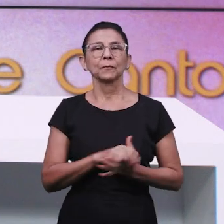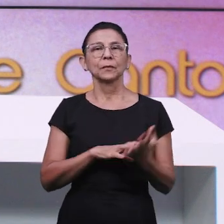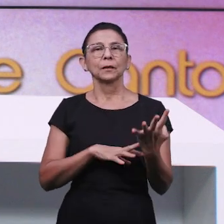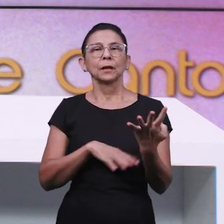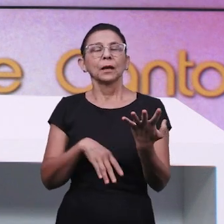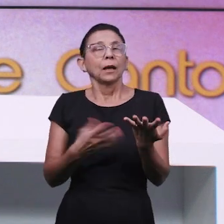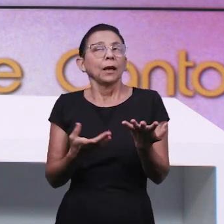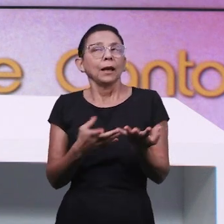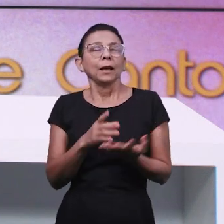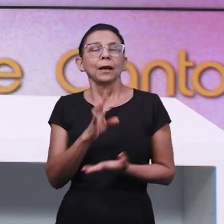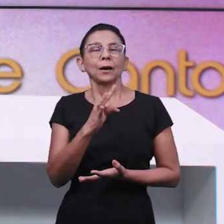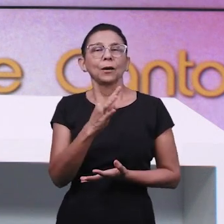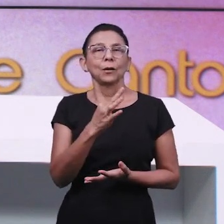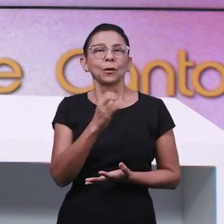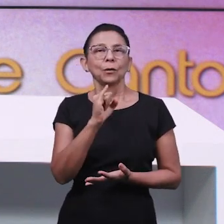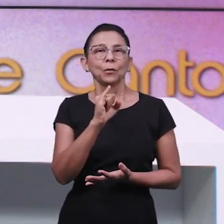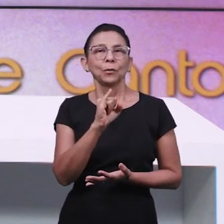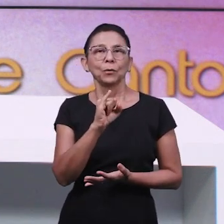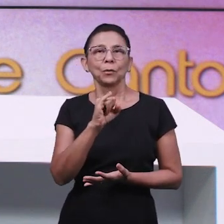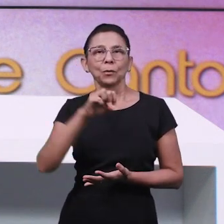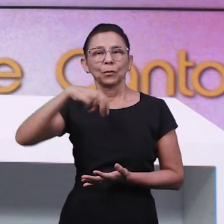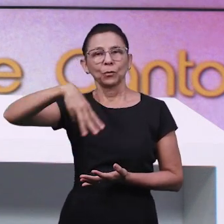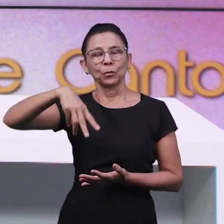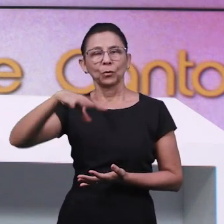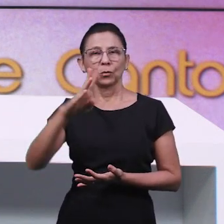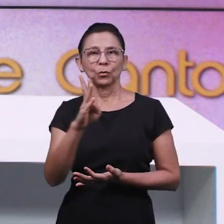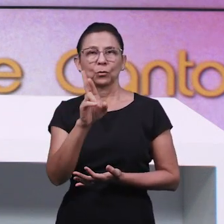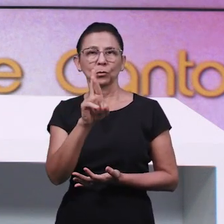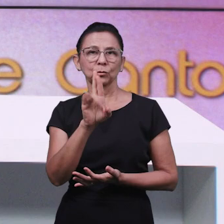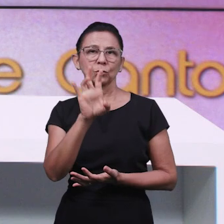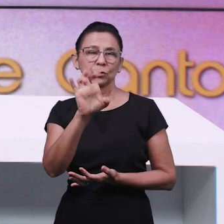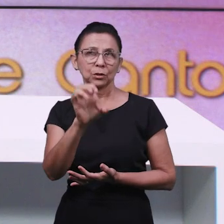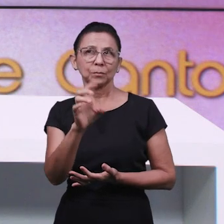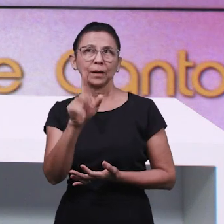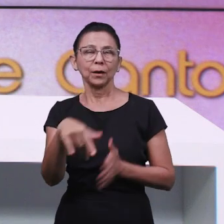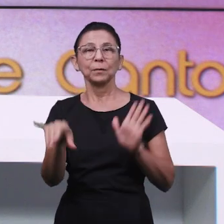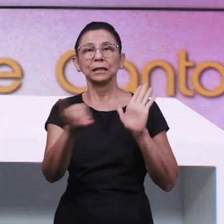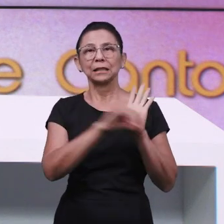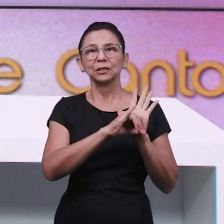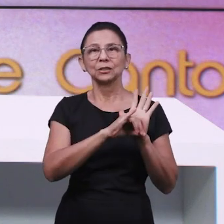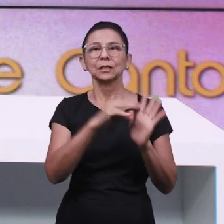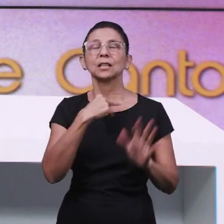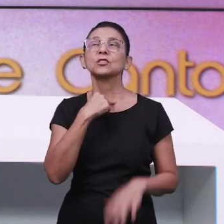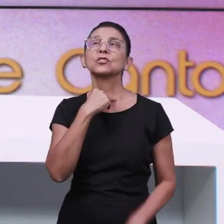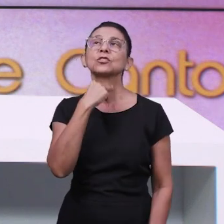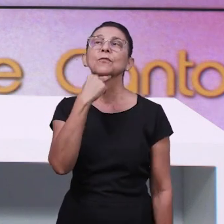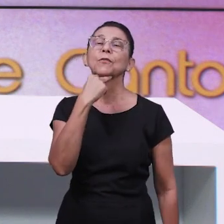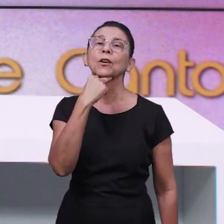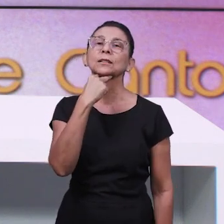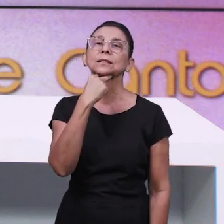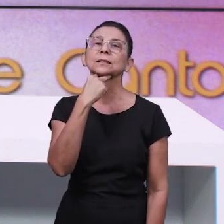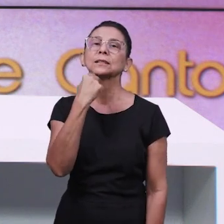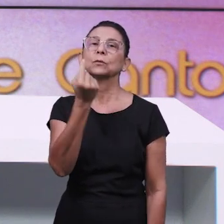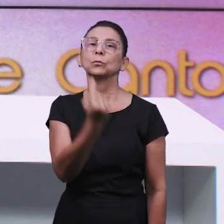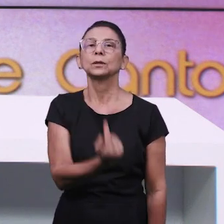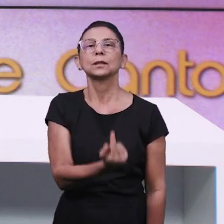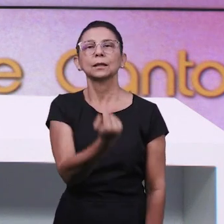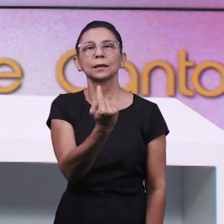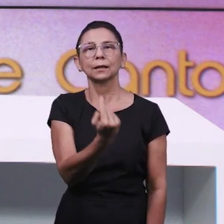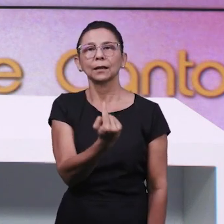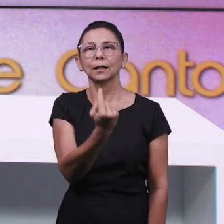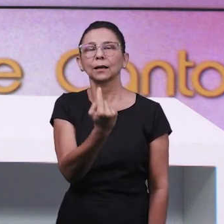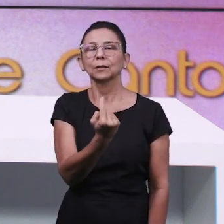é como uma identidade sonora, uma identidade vocal. É uma digital da sua